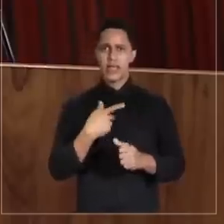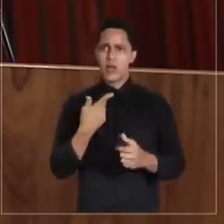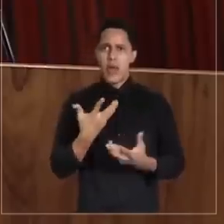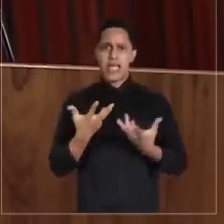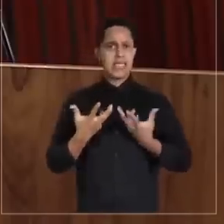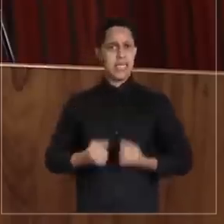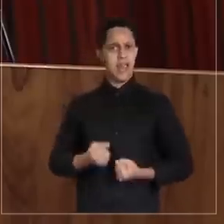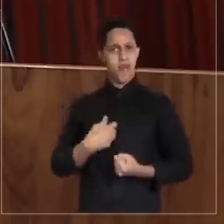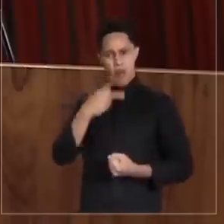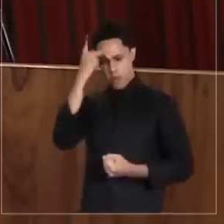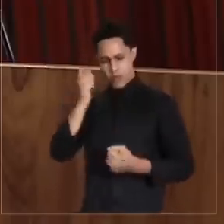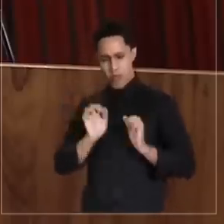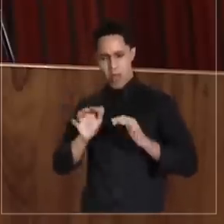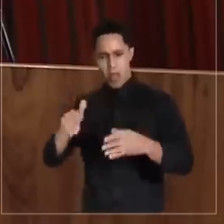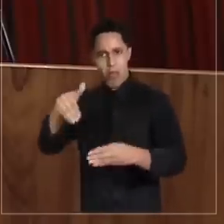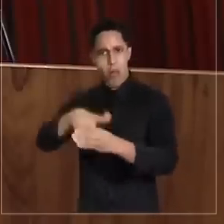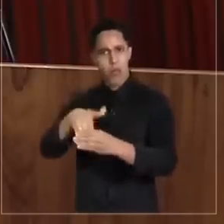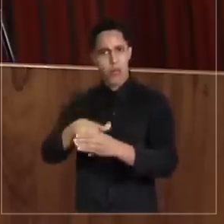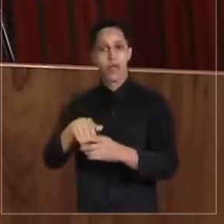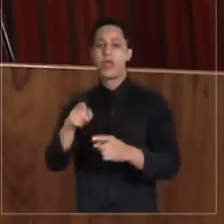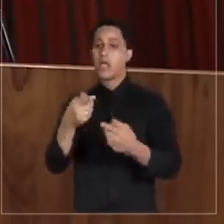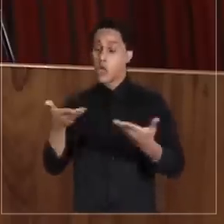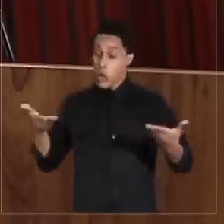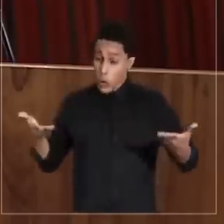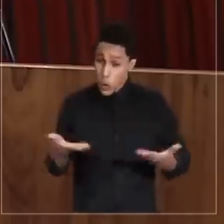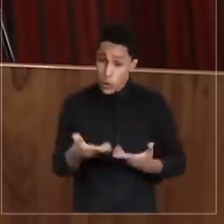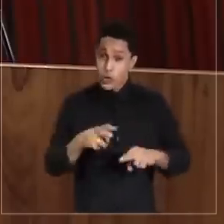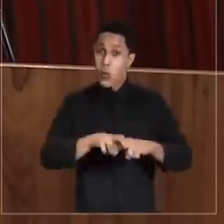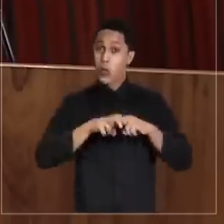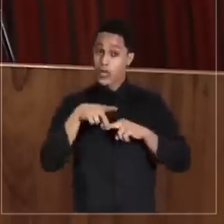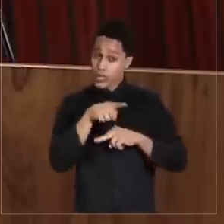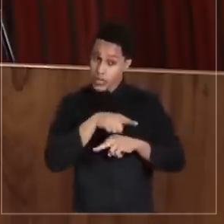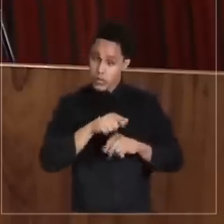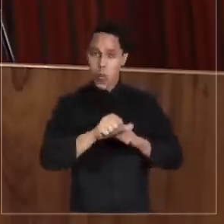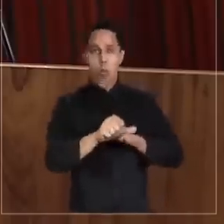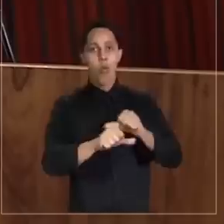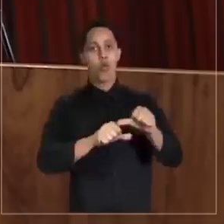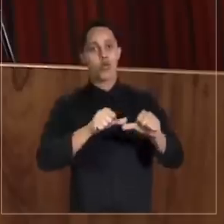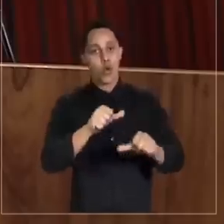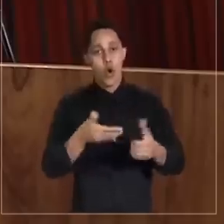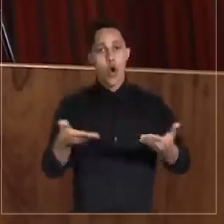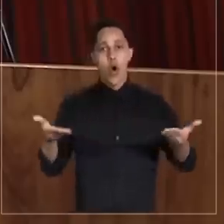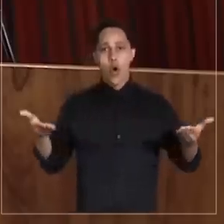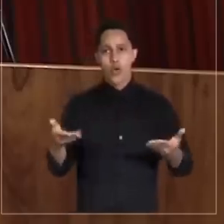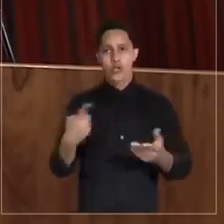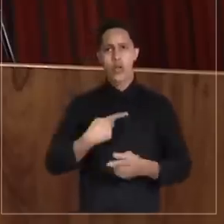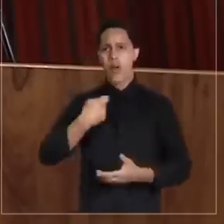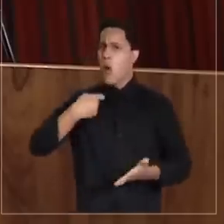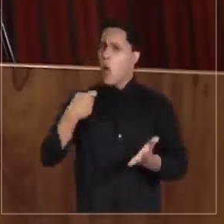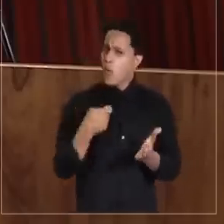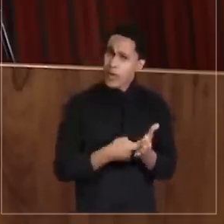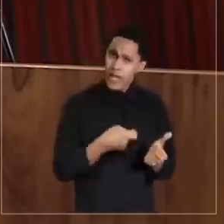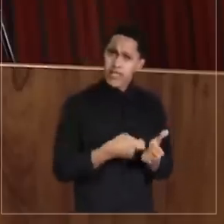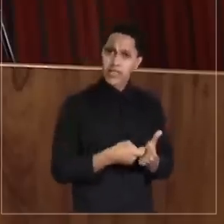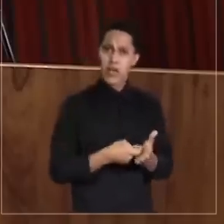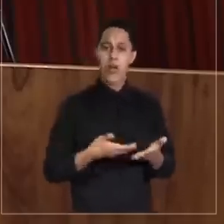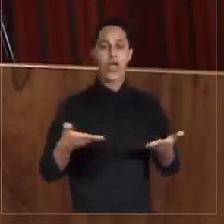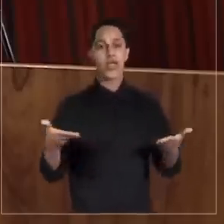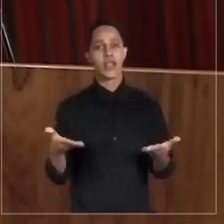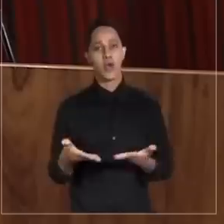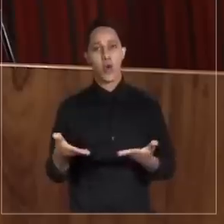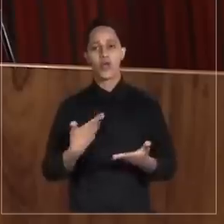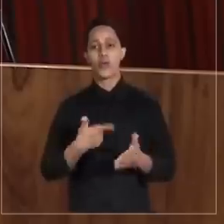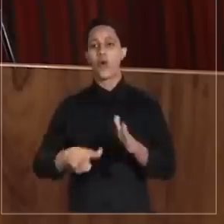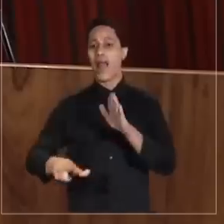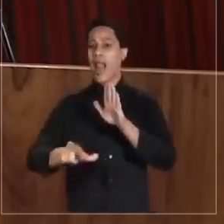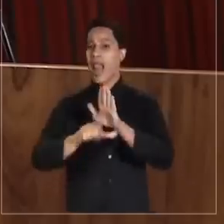eleitores brasileiros. E hoje, exatamente por conta dessa mudança, uma das exigências é que se atenda, agora na forma da